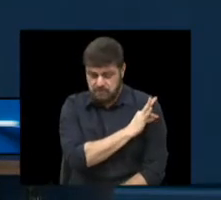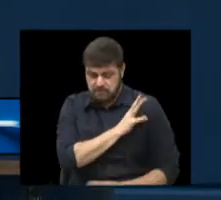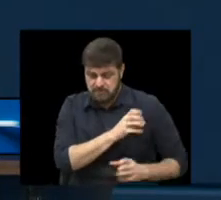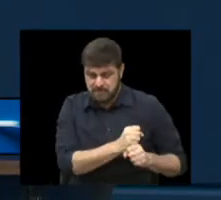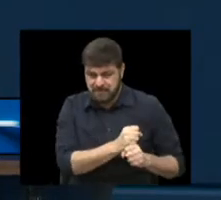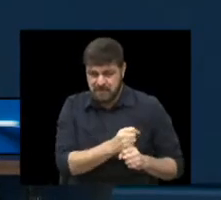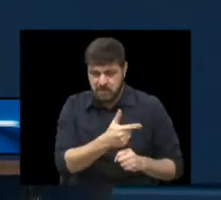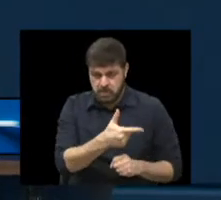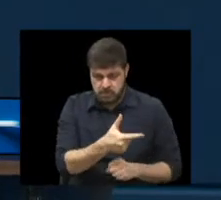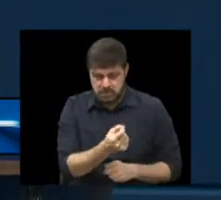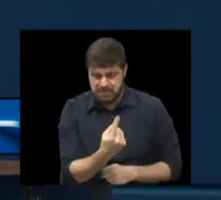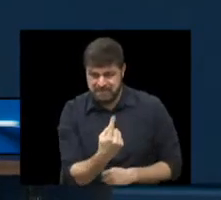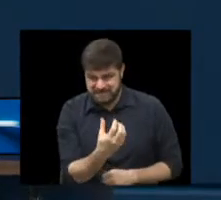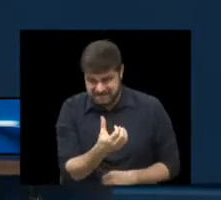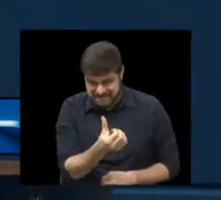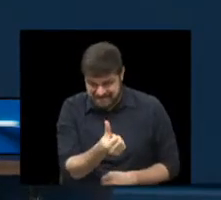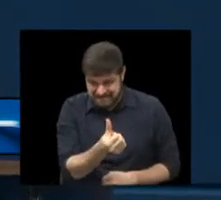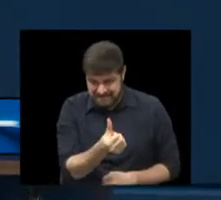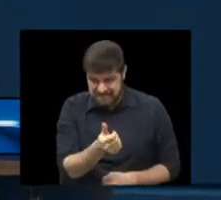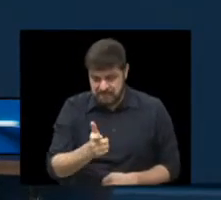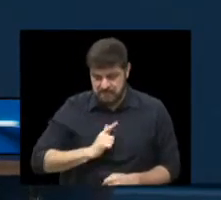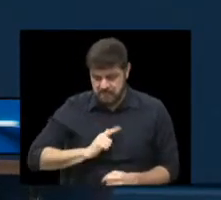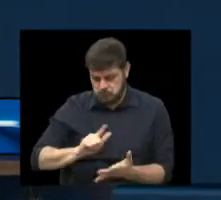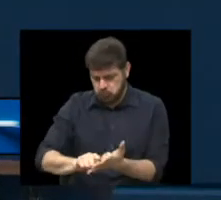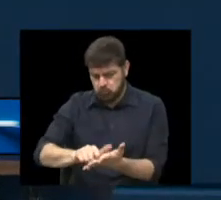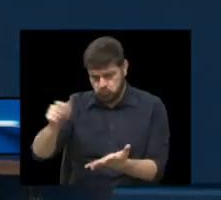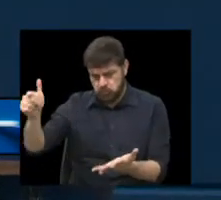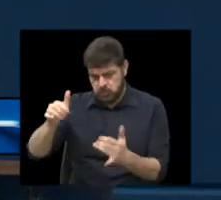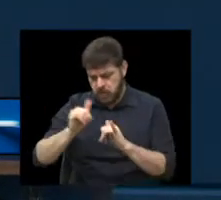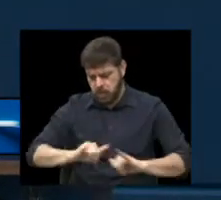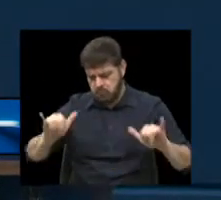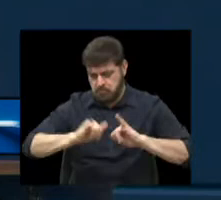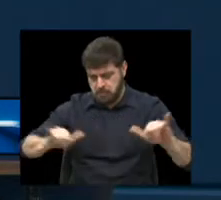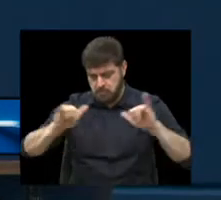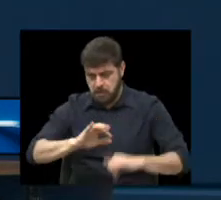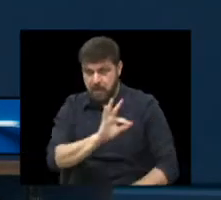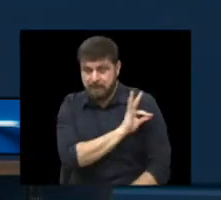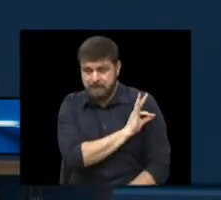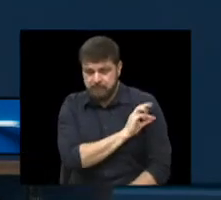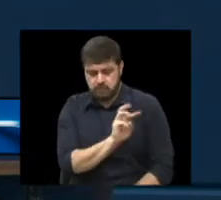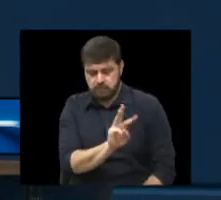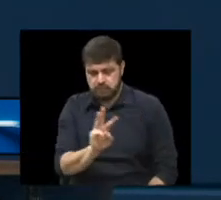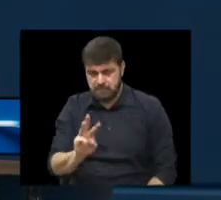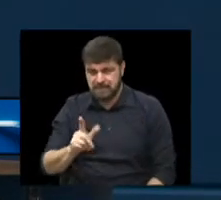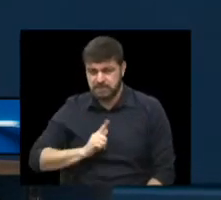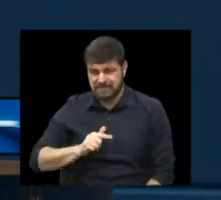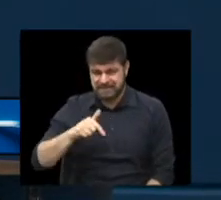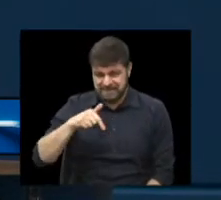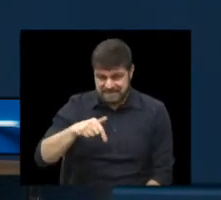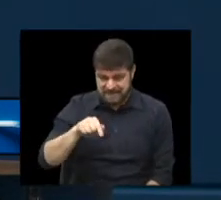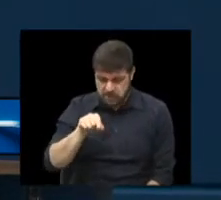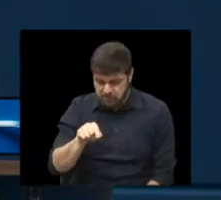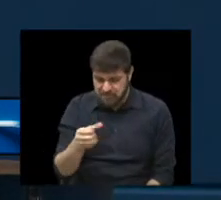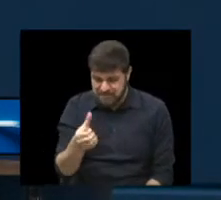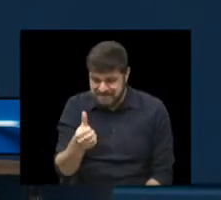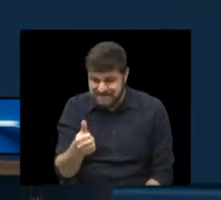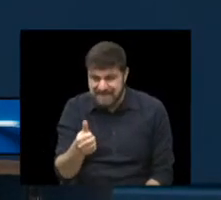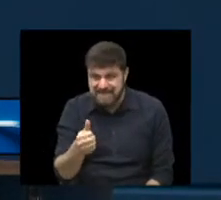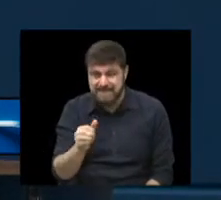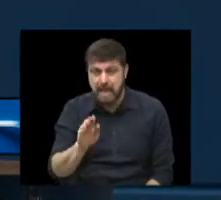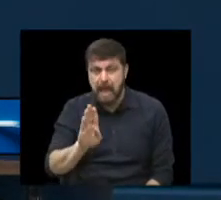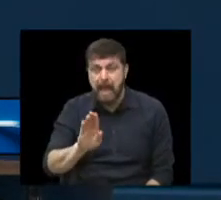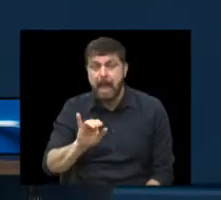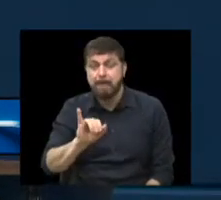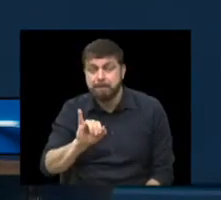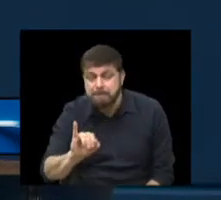2016, segundo circulou na imprensa e dado da própria Prefeitura, era de 7,6 bilhões.